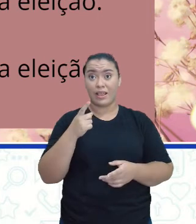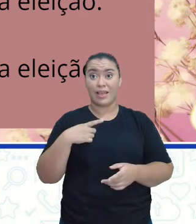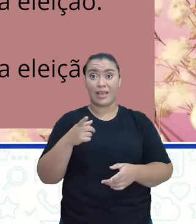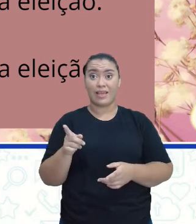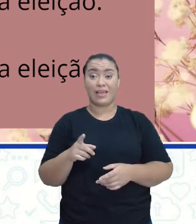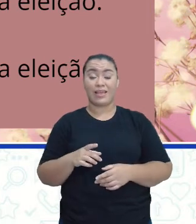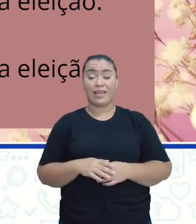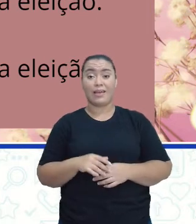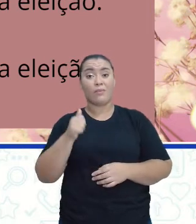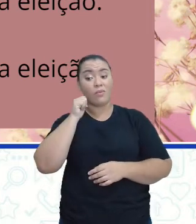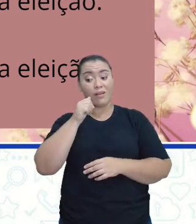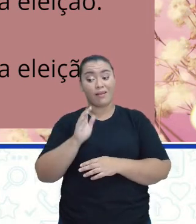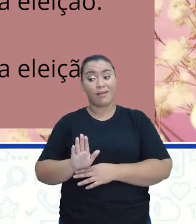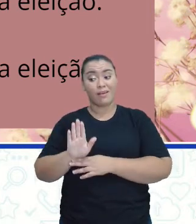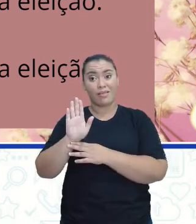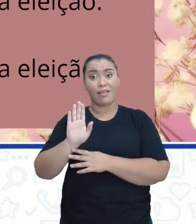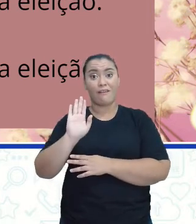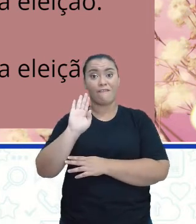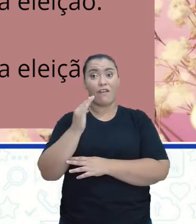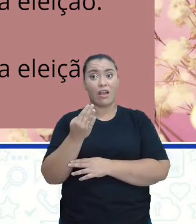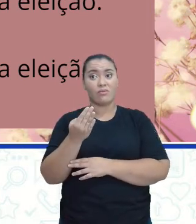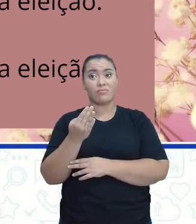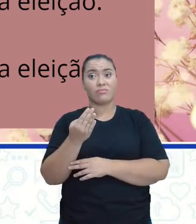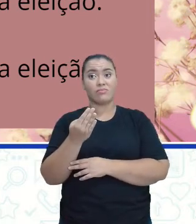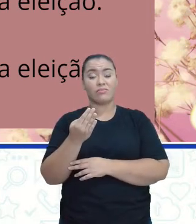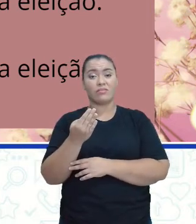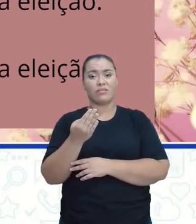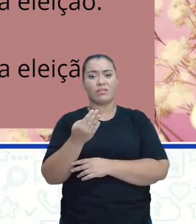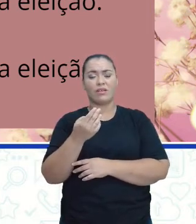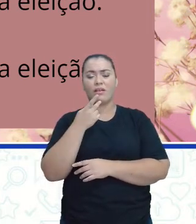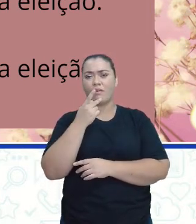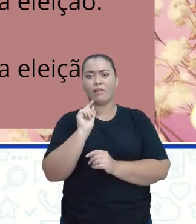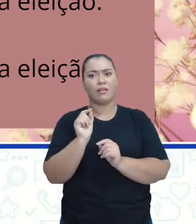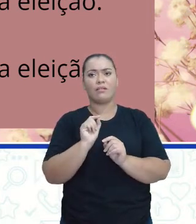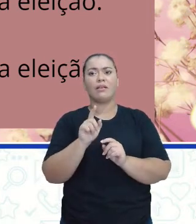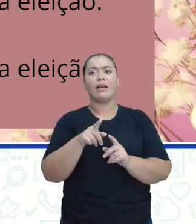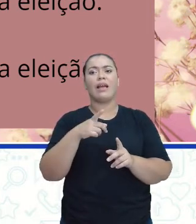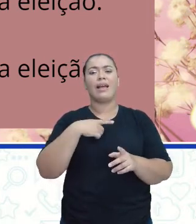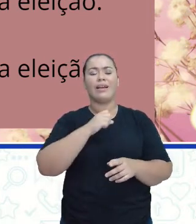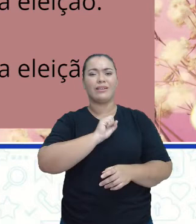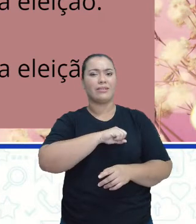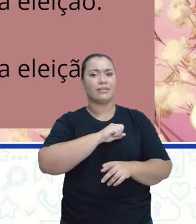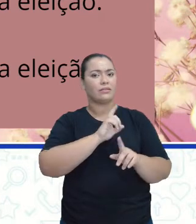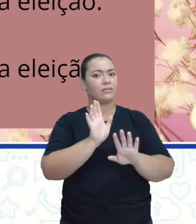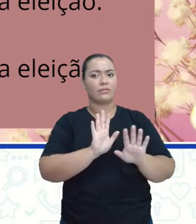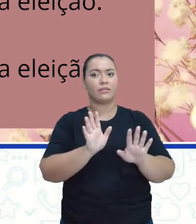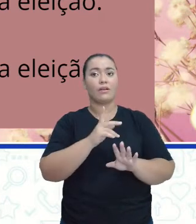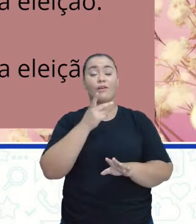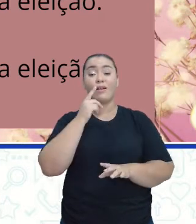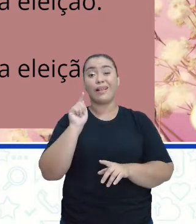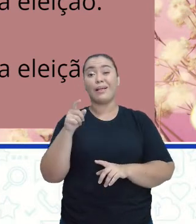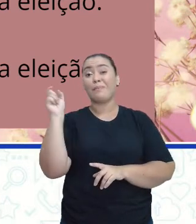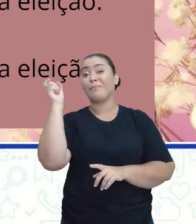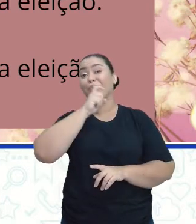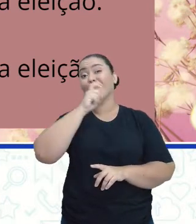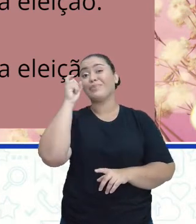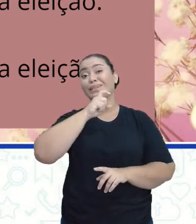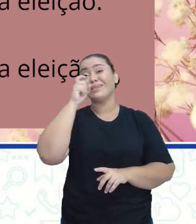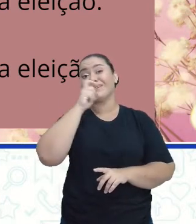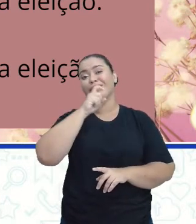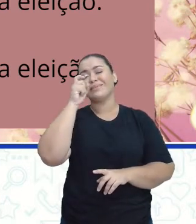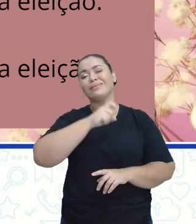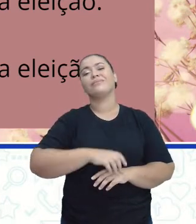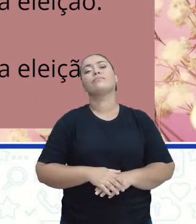falsidade, aquela candidata falsa, eu não estou questionando a legitimidade dela, mas só estou dizendo que ela é o